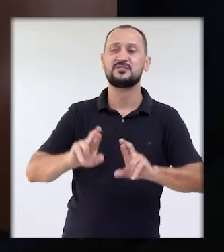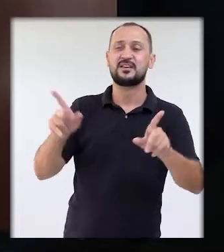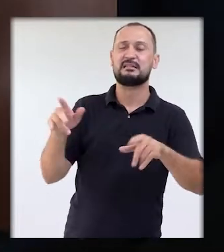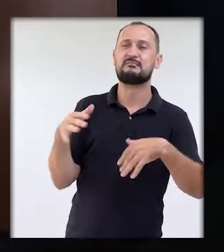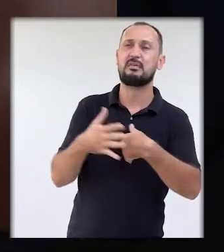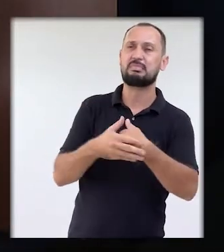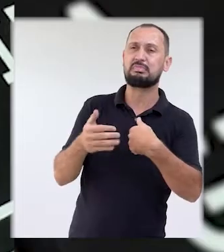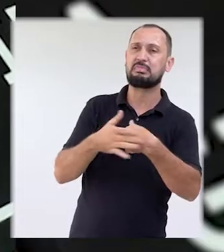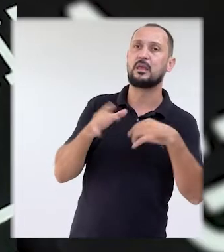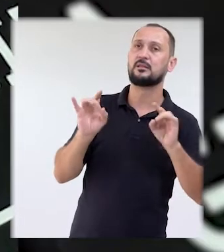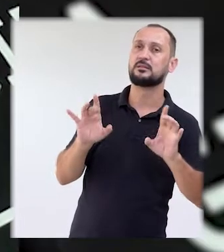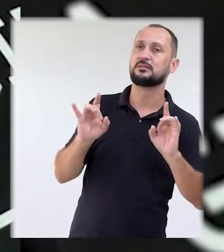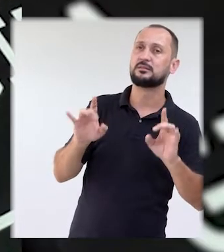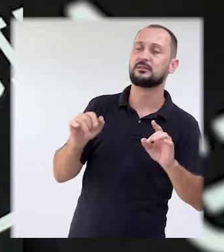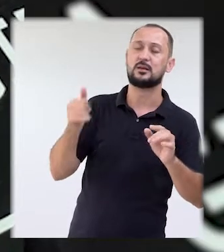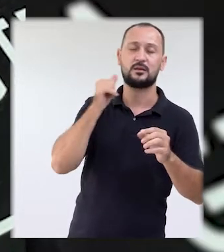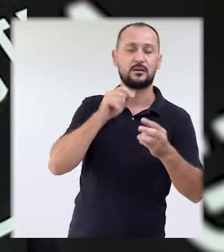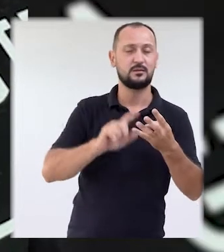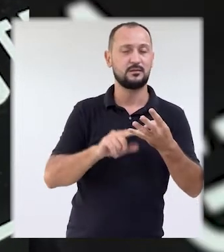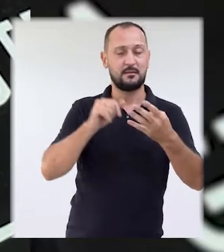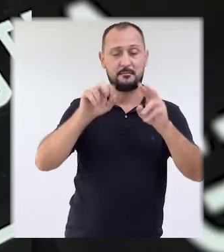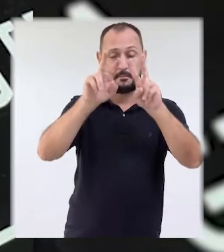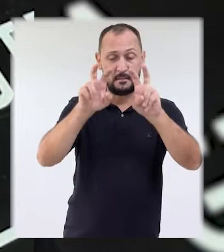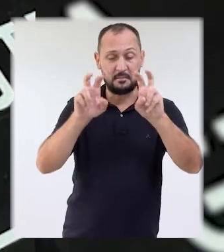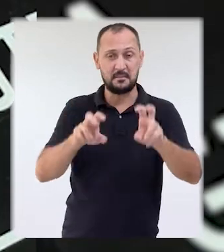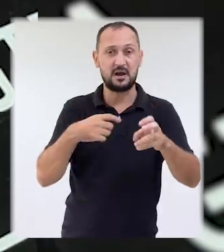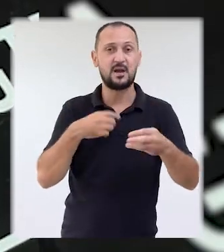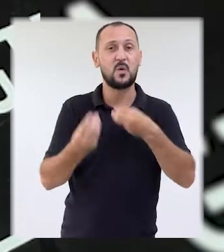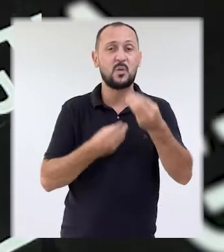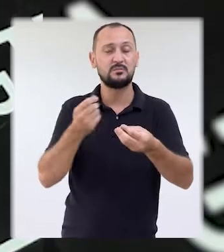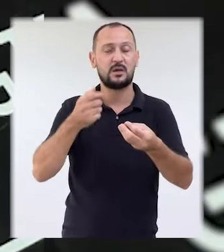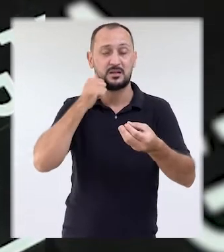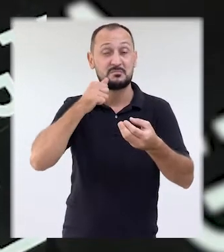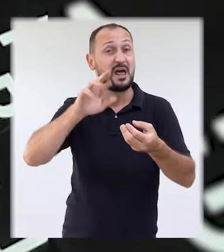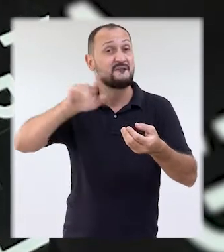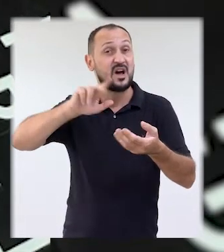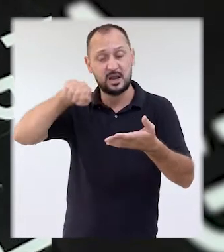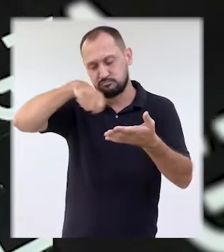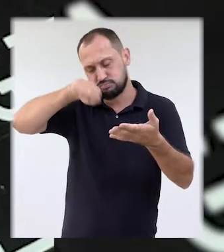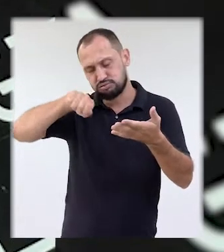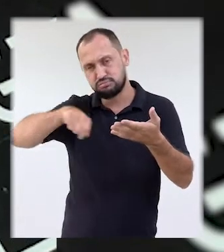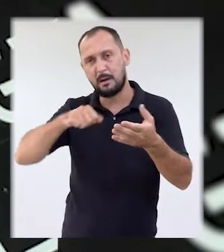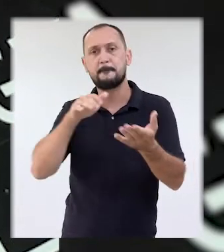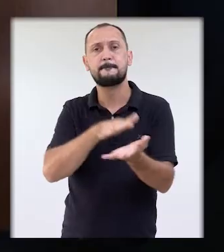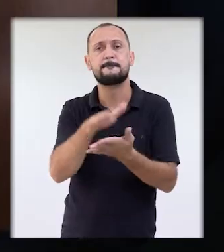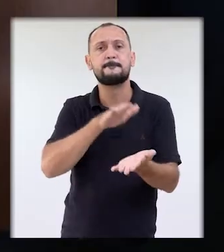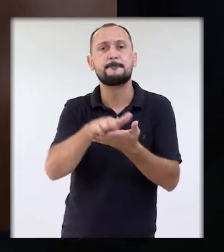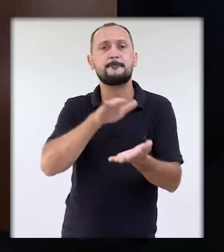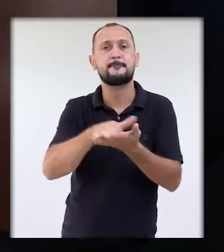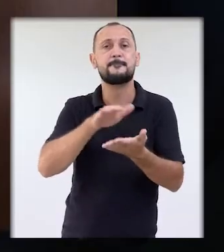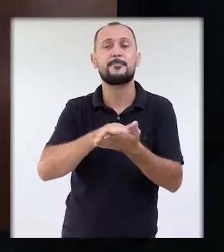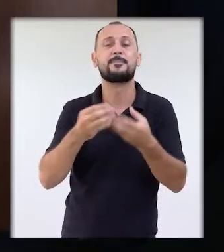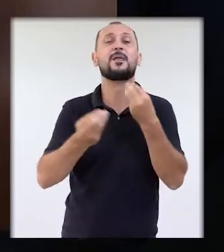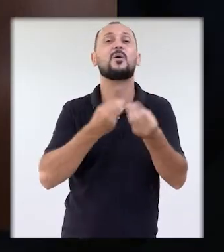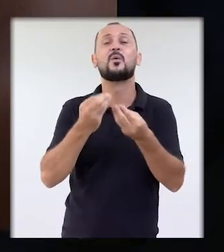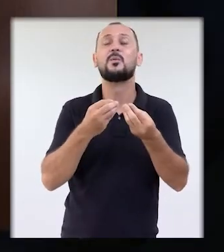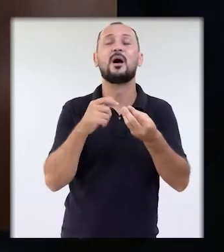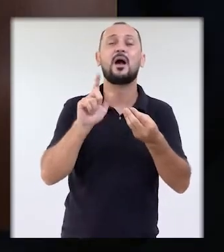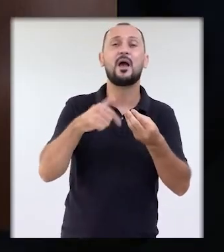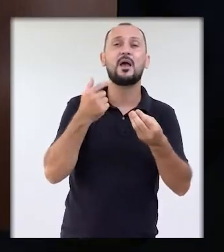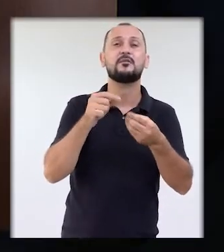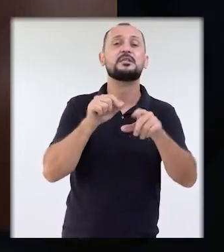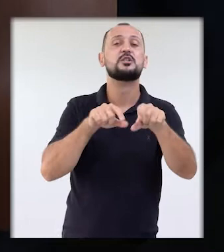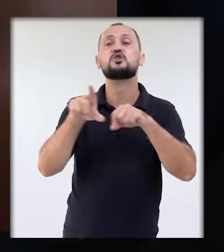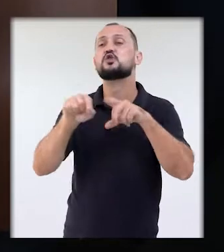Estranhas Delicadezas, da Tânia Souza. E diante de tantas as autoras, né, nesse universo, e publicações também, como que